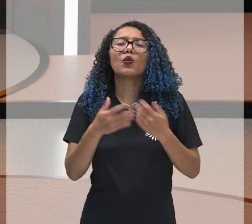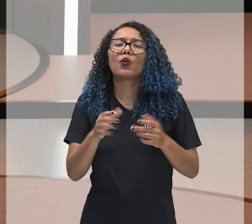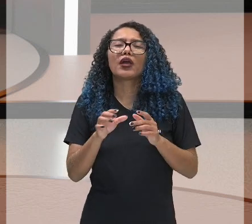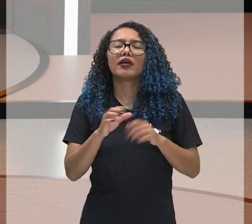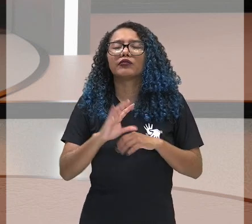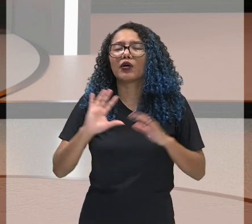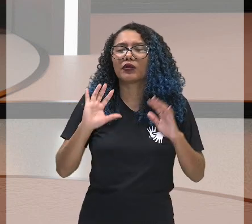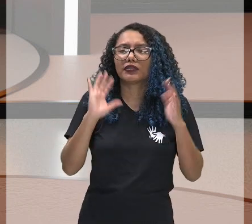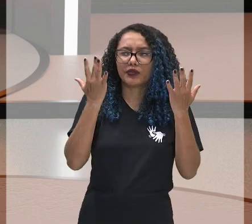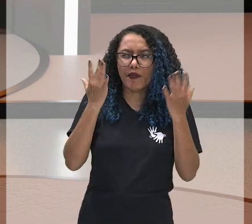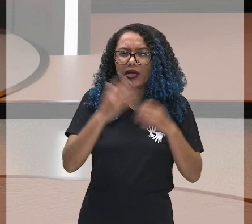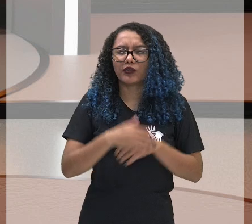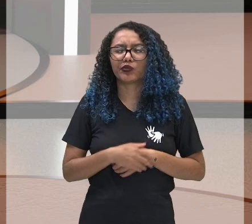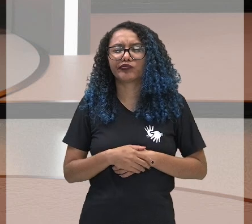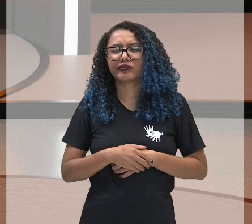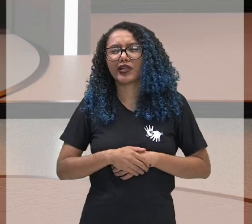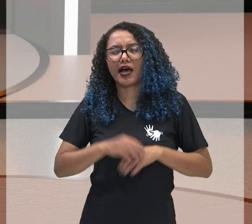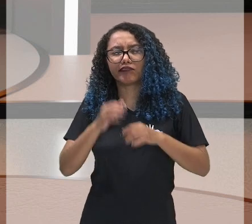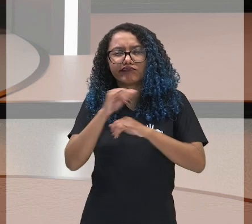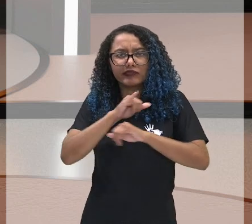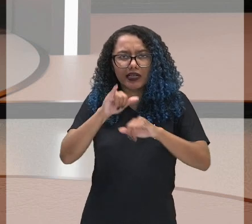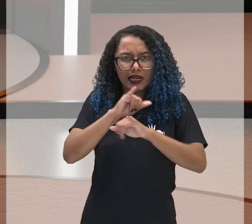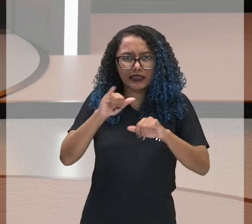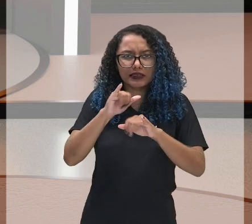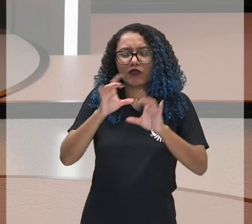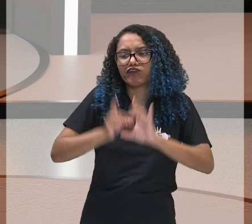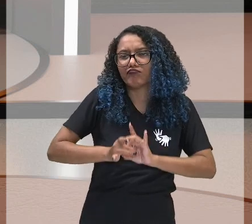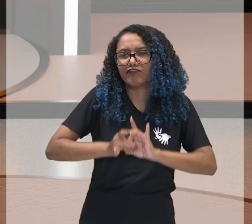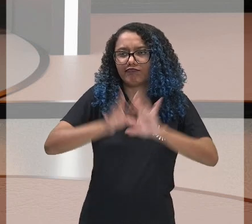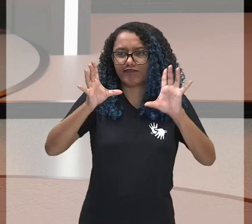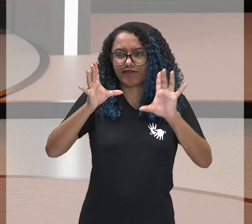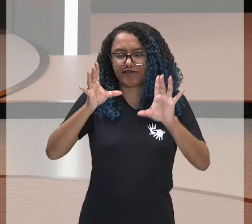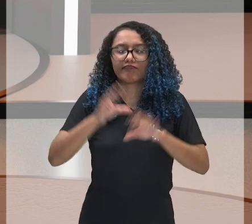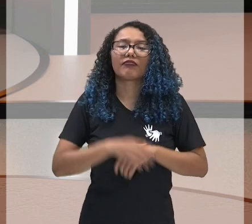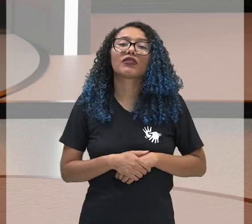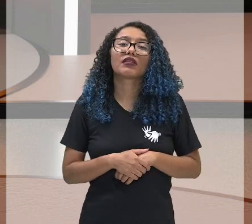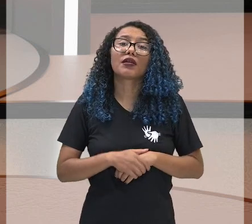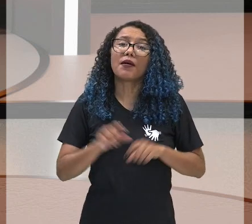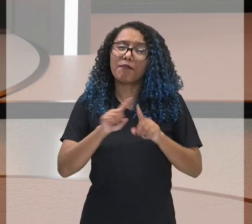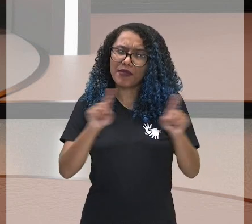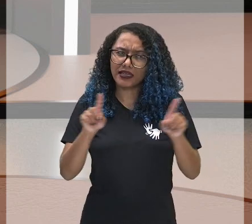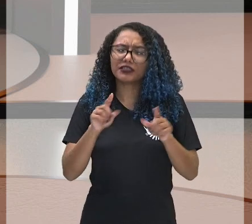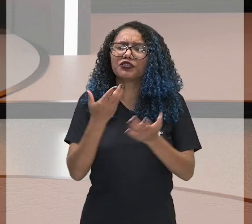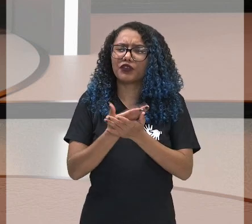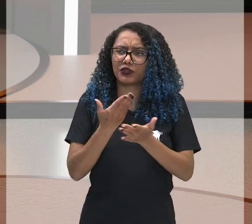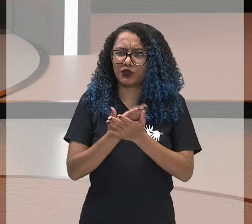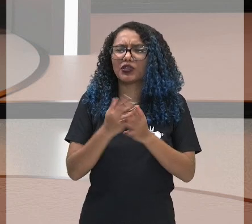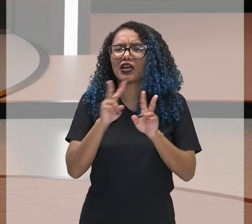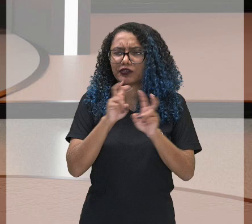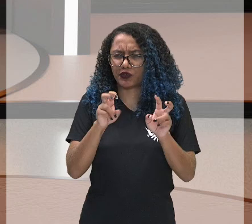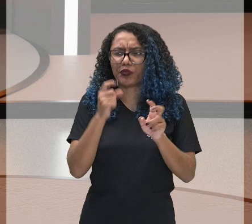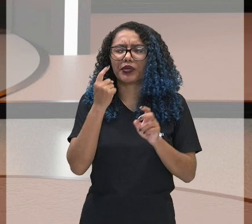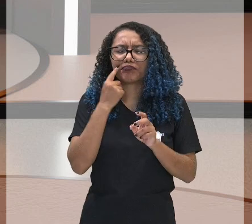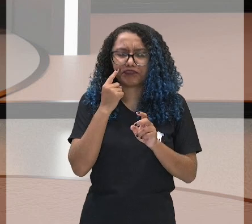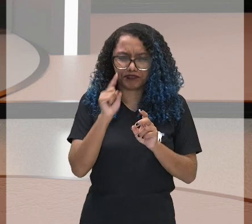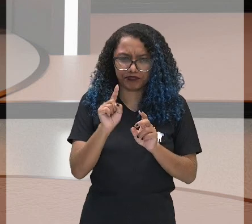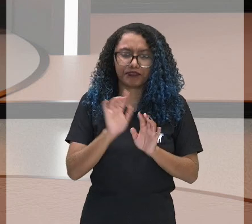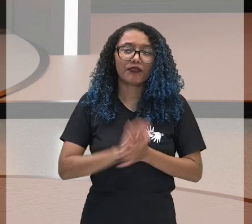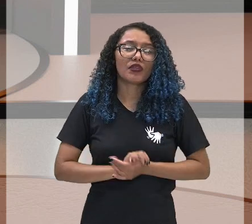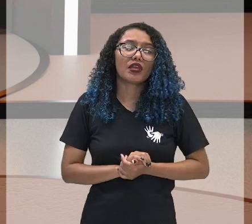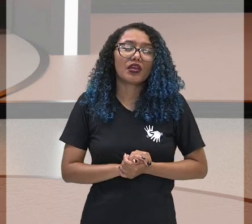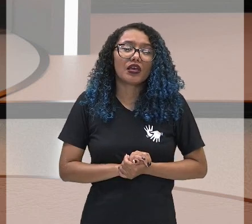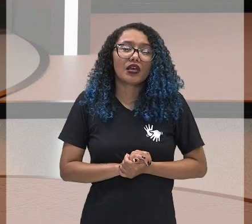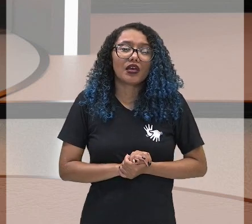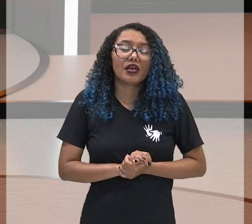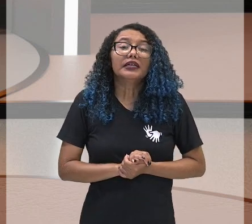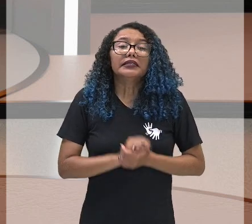discutir sobre isso e vai tentar desmistificar esse momento histórico do Brasil, tá, gente? Mas, gente, o processo de